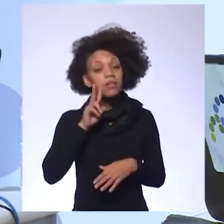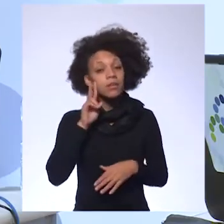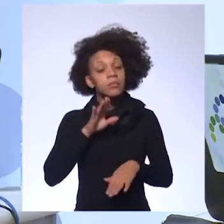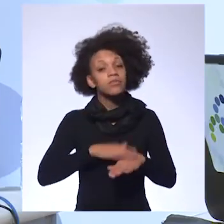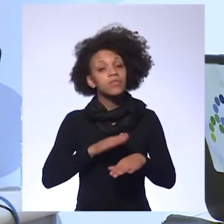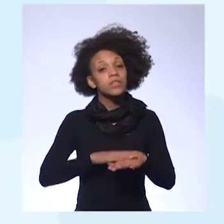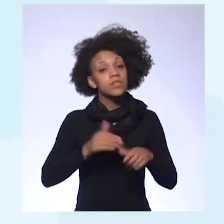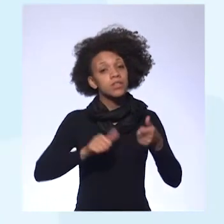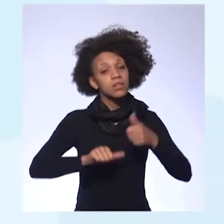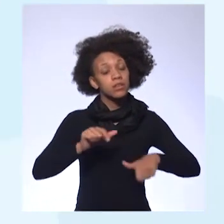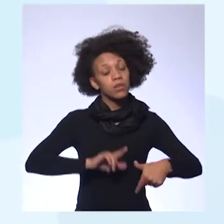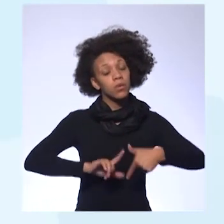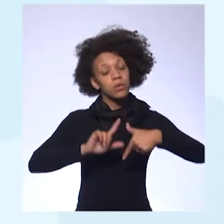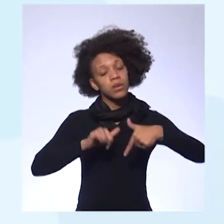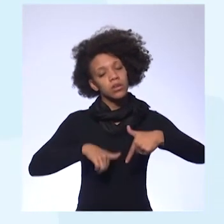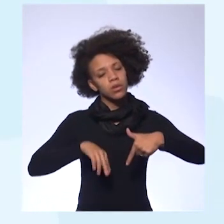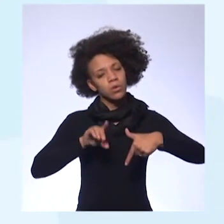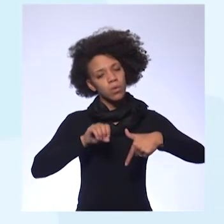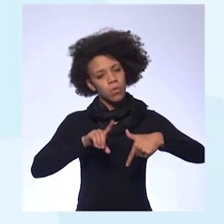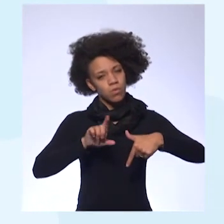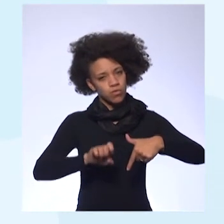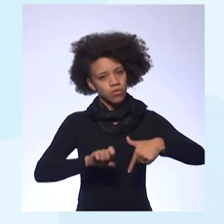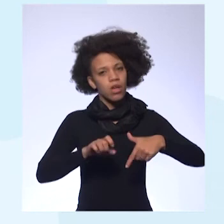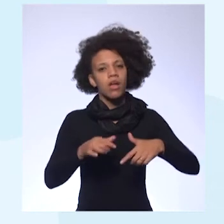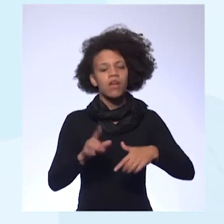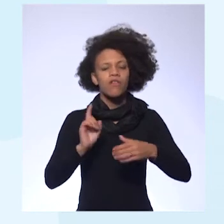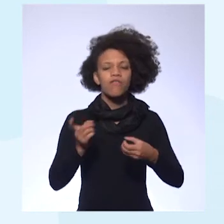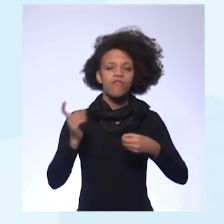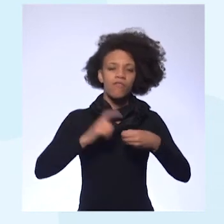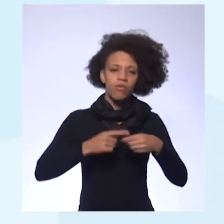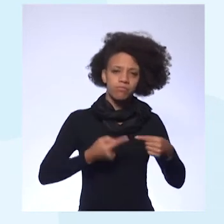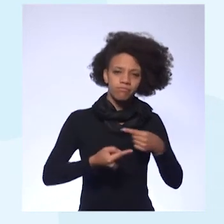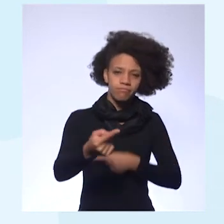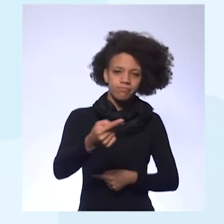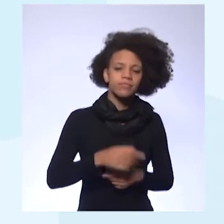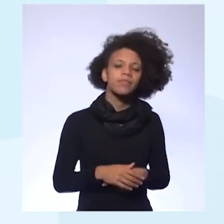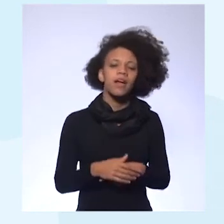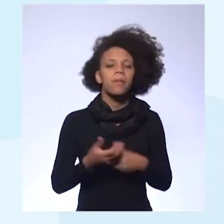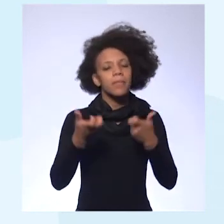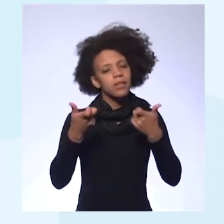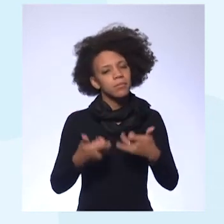fazer a avaliação dessa aula de hoje e a gente volta semana que vem para falar um